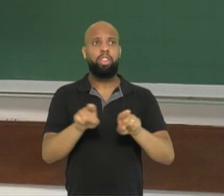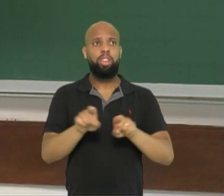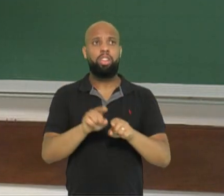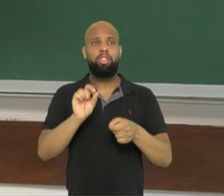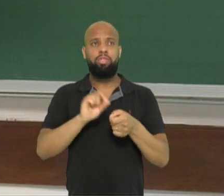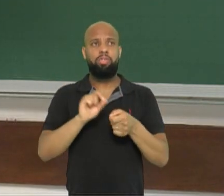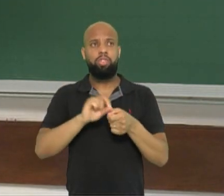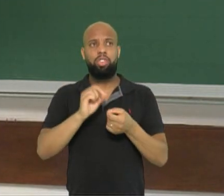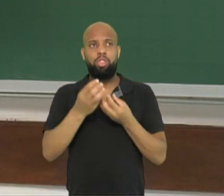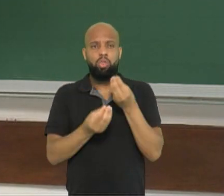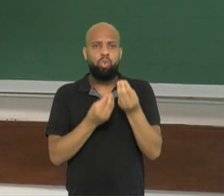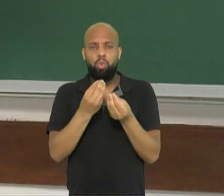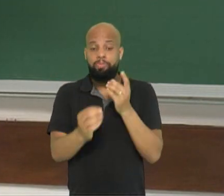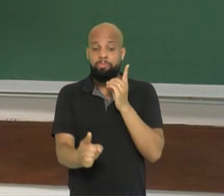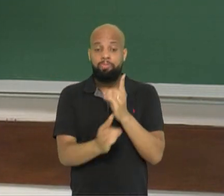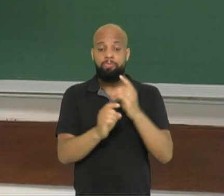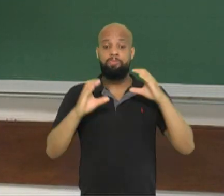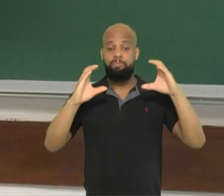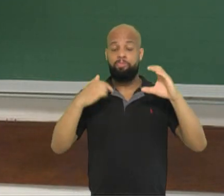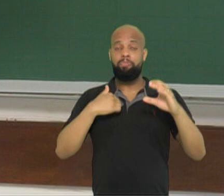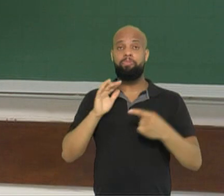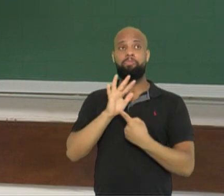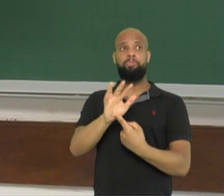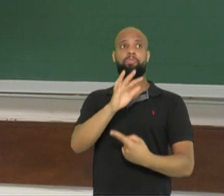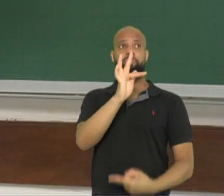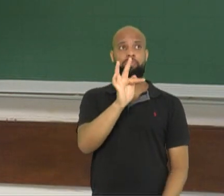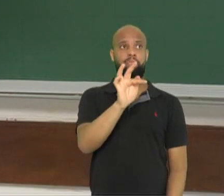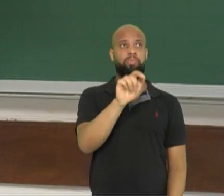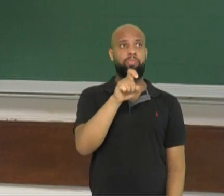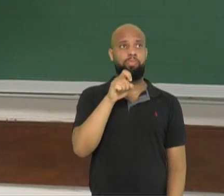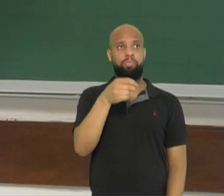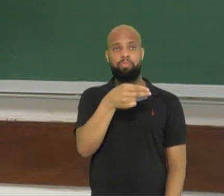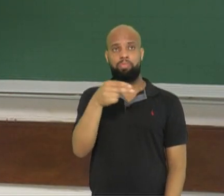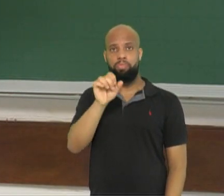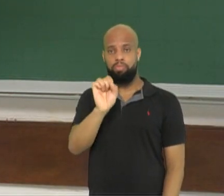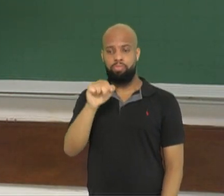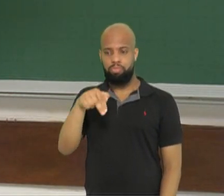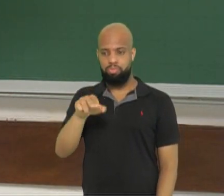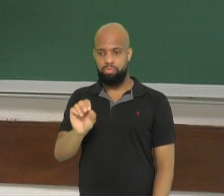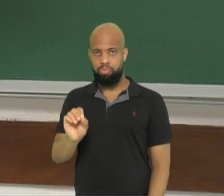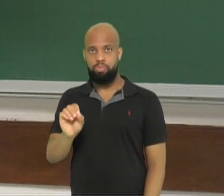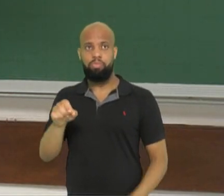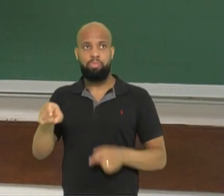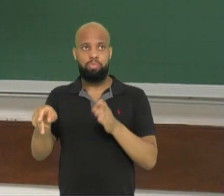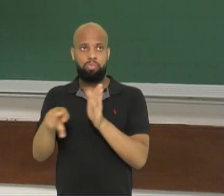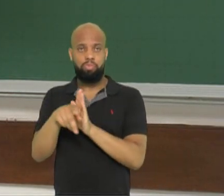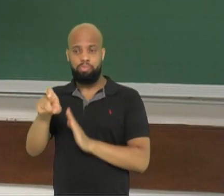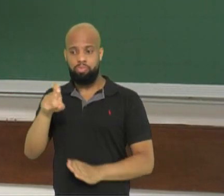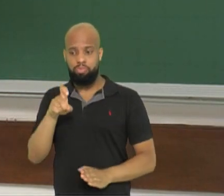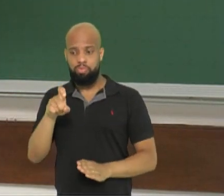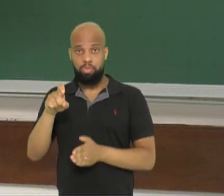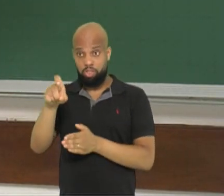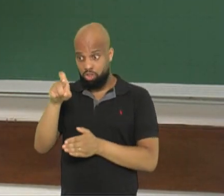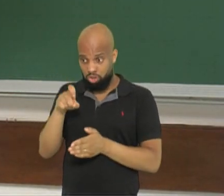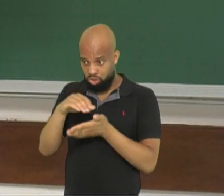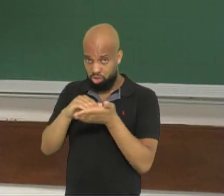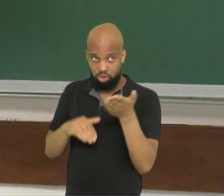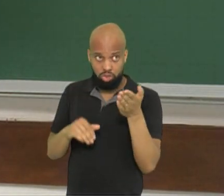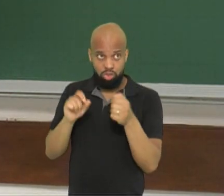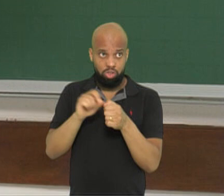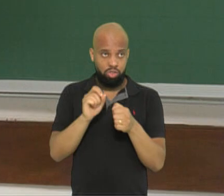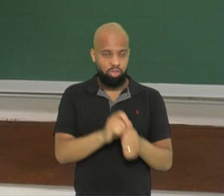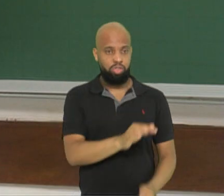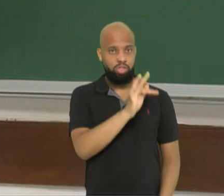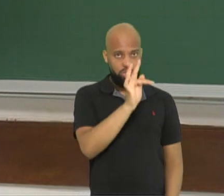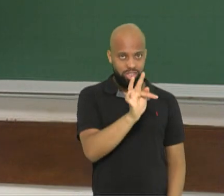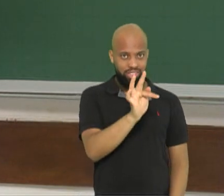veja qual que é a função que eu estabeleci aqui, ó, f de x igual a seno de x. No lugar de x, calcula f